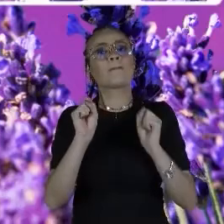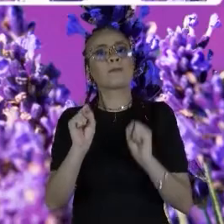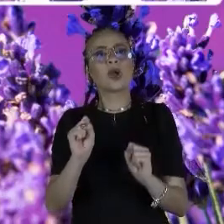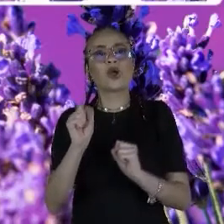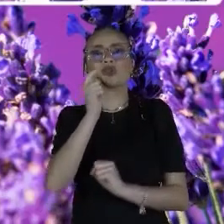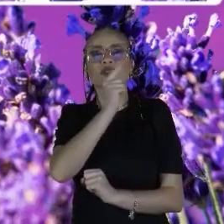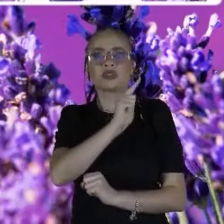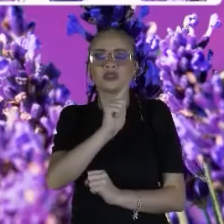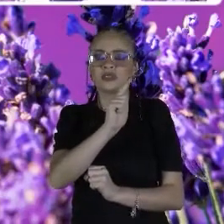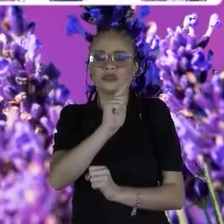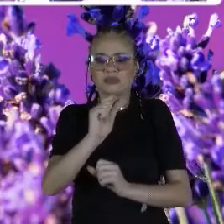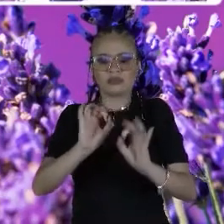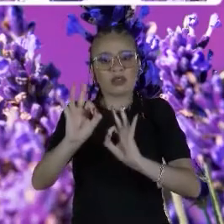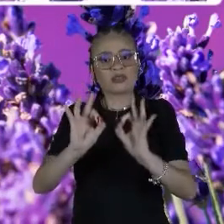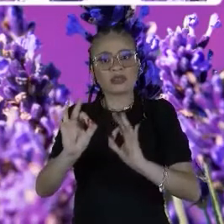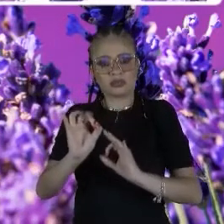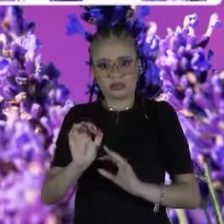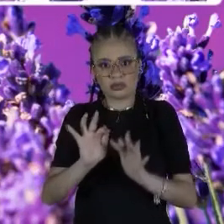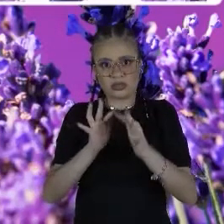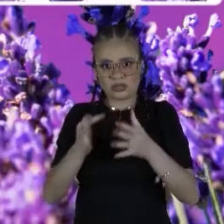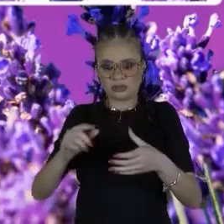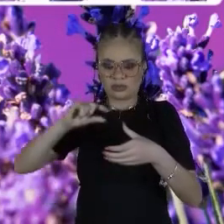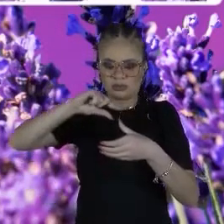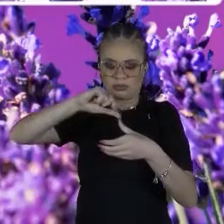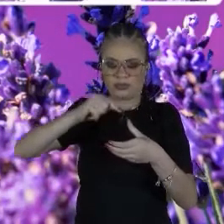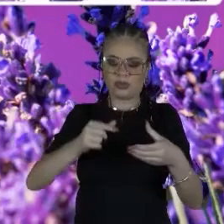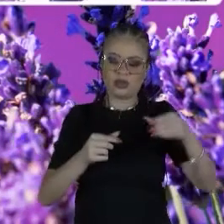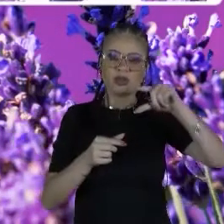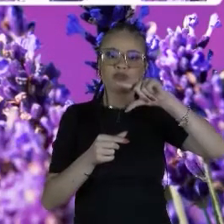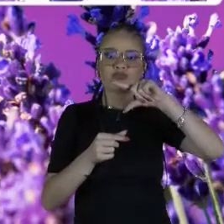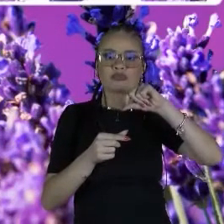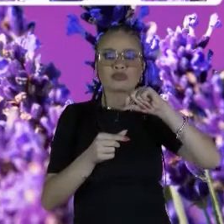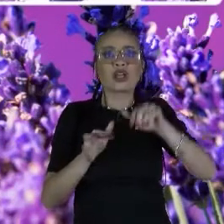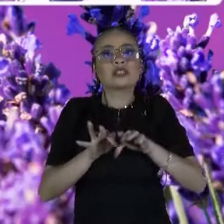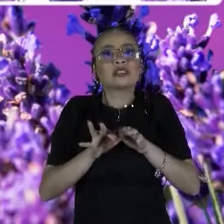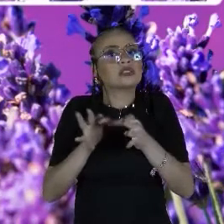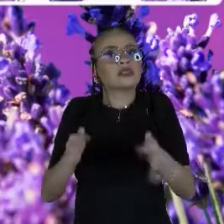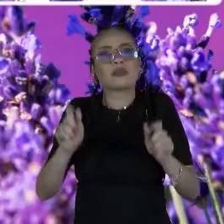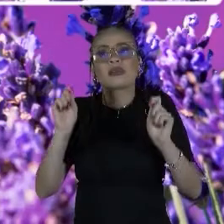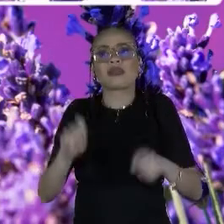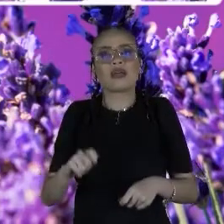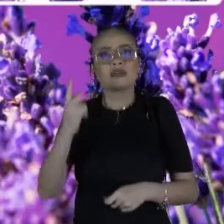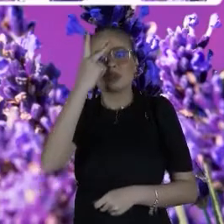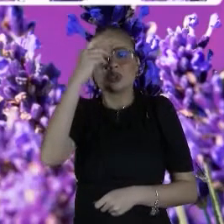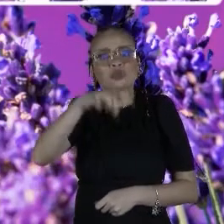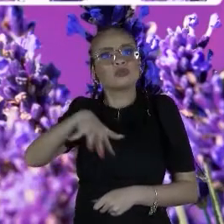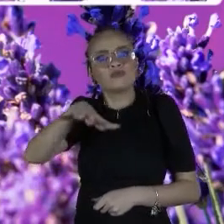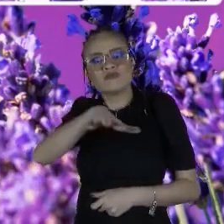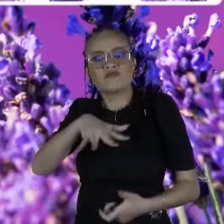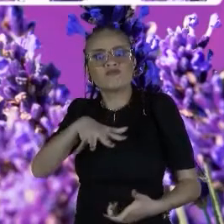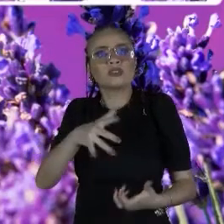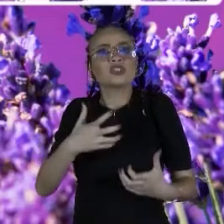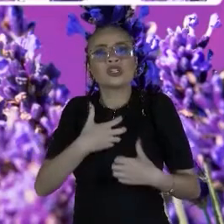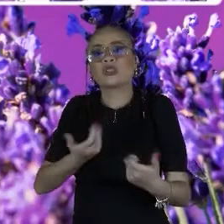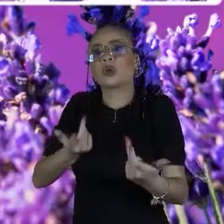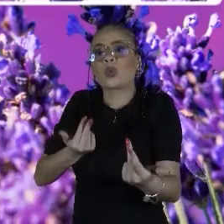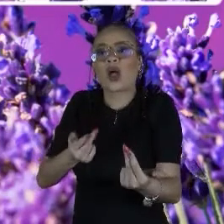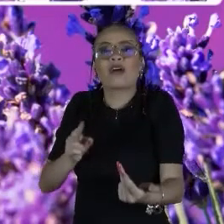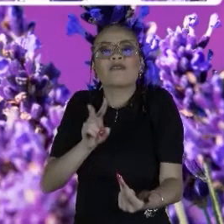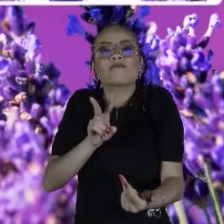incluir Abril fresquinho e botar na sua rotina e com certeza assim como todos que estiveram aqui você vai ter